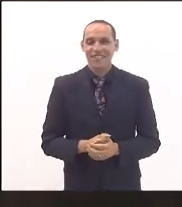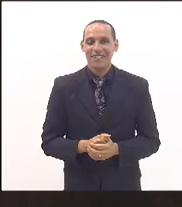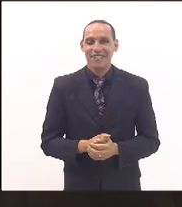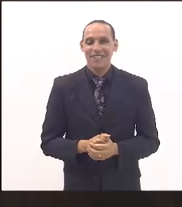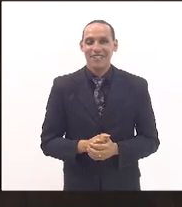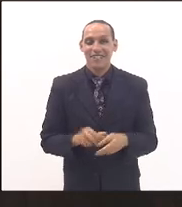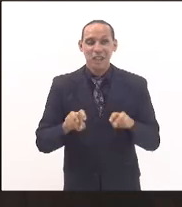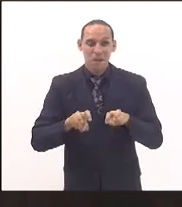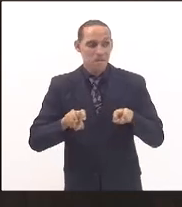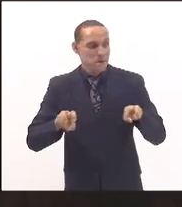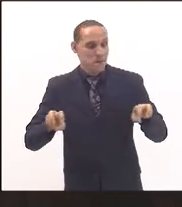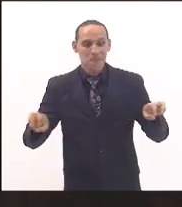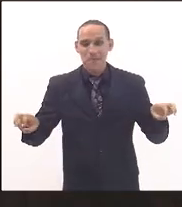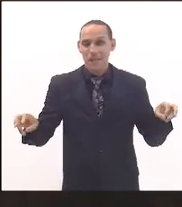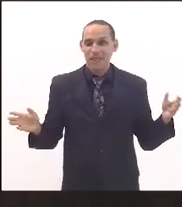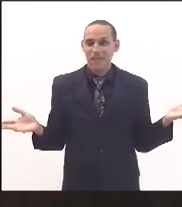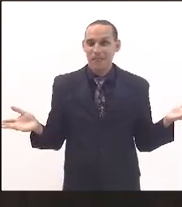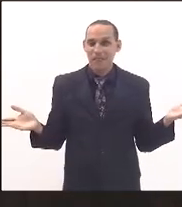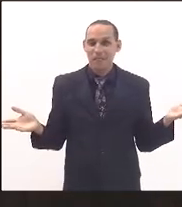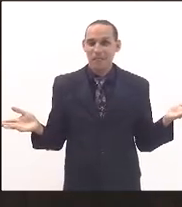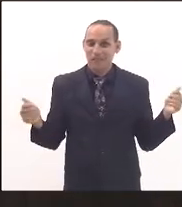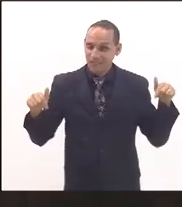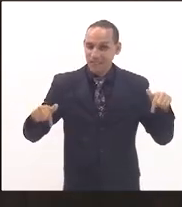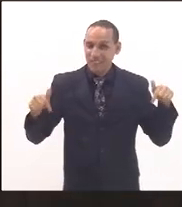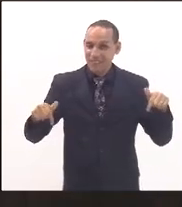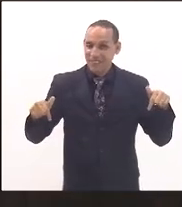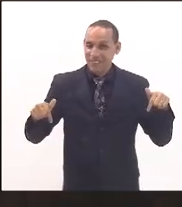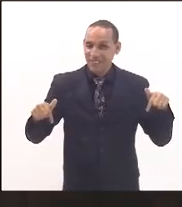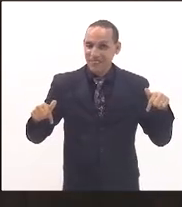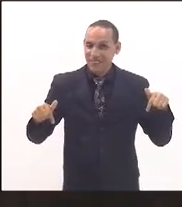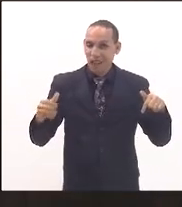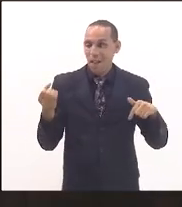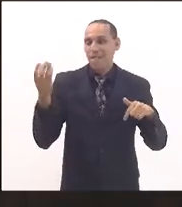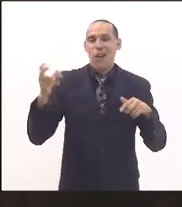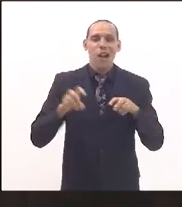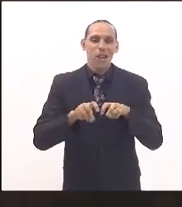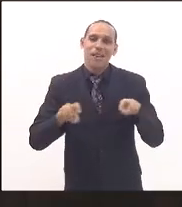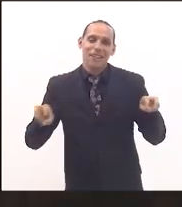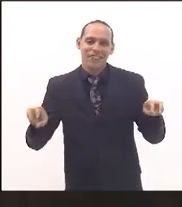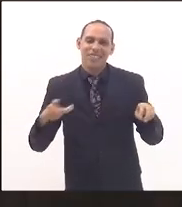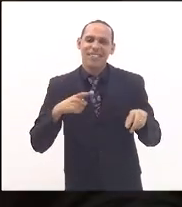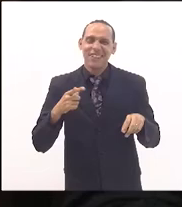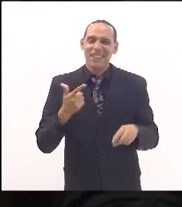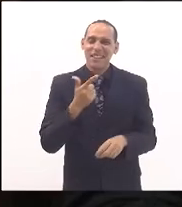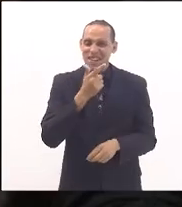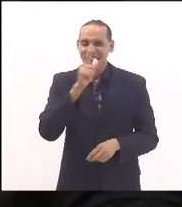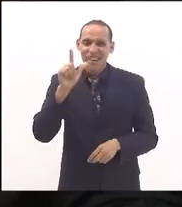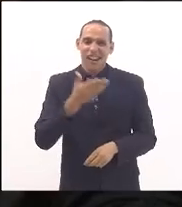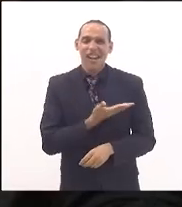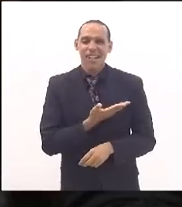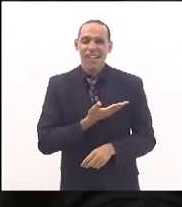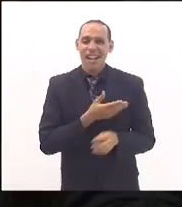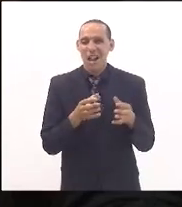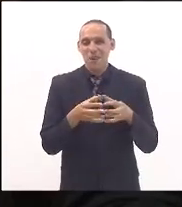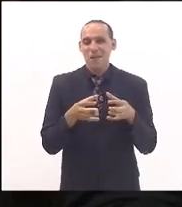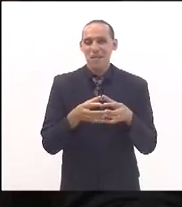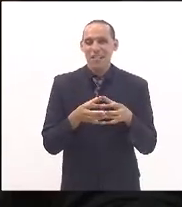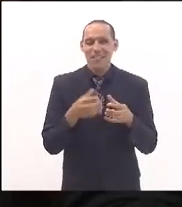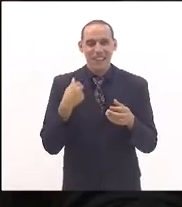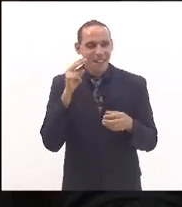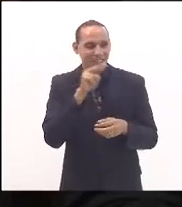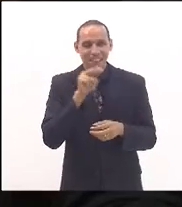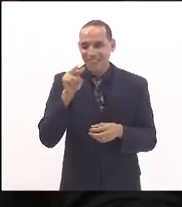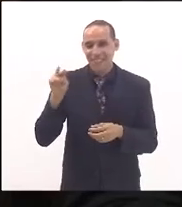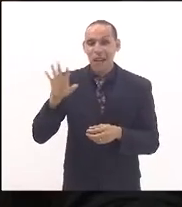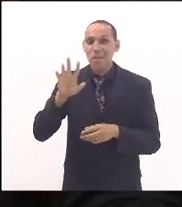e nesta mesa aqui nesta mesa fora da mesa tem outros colegas de turma que eu